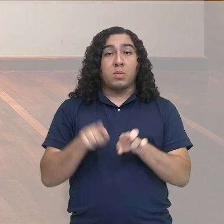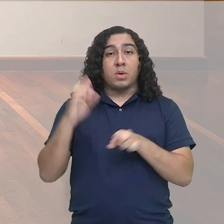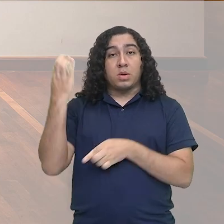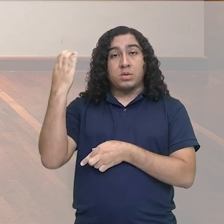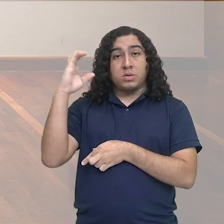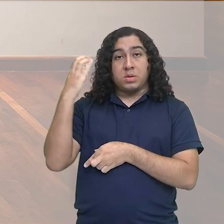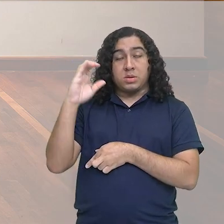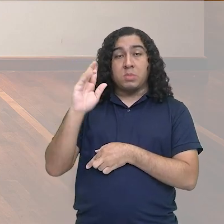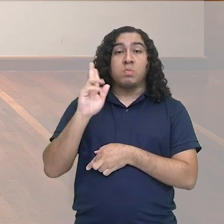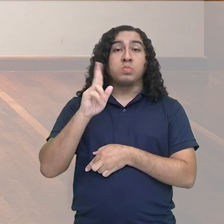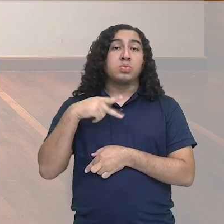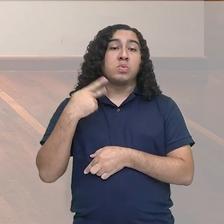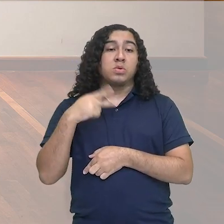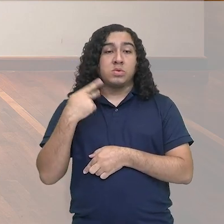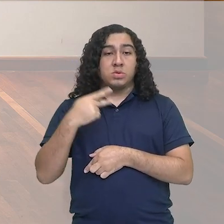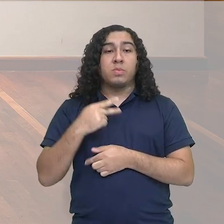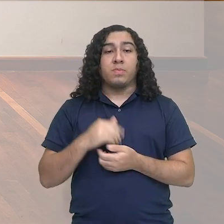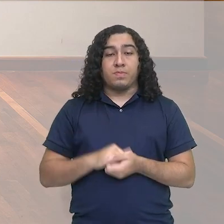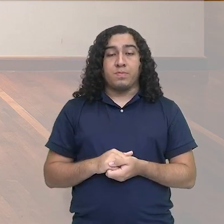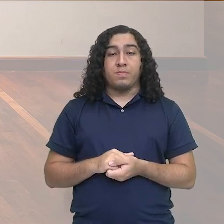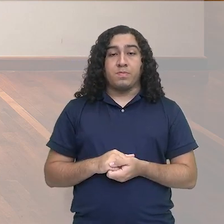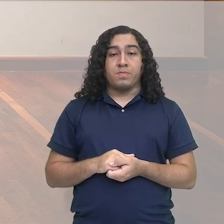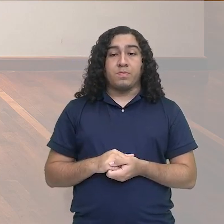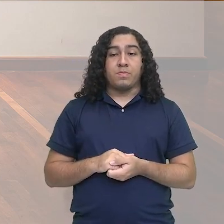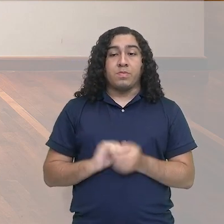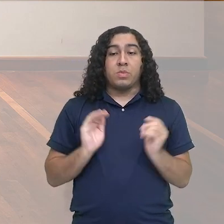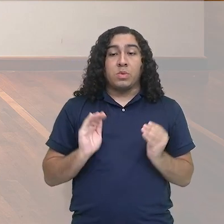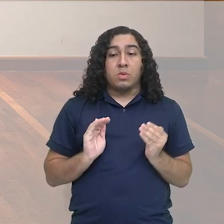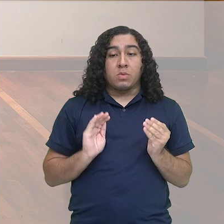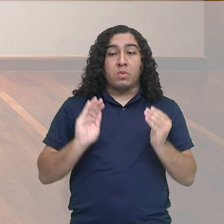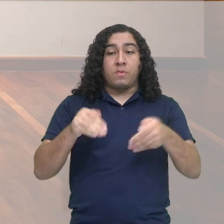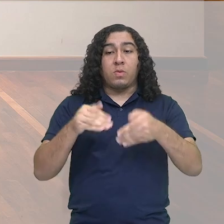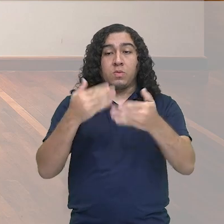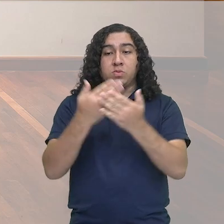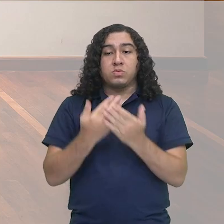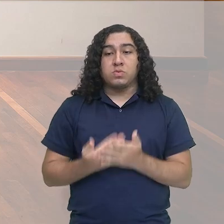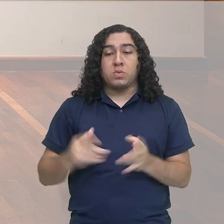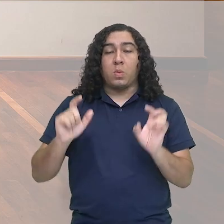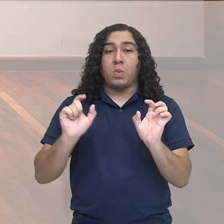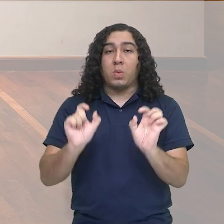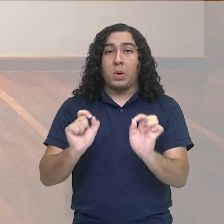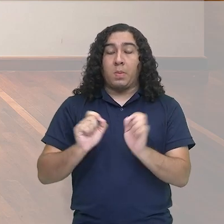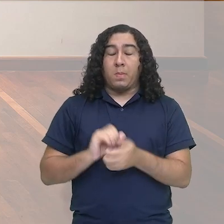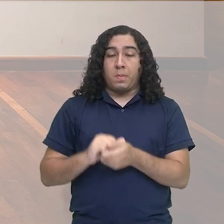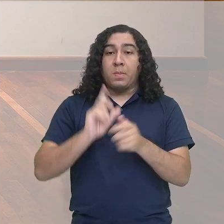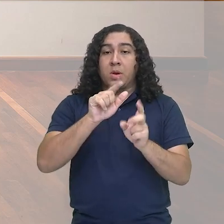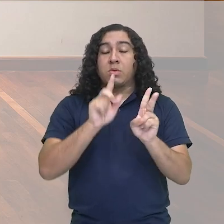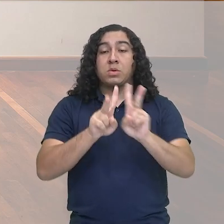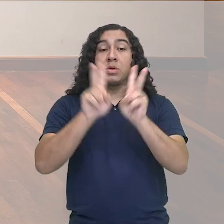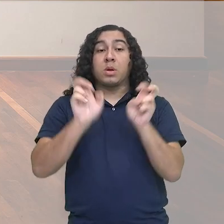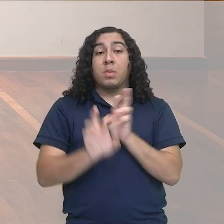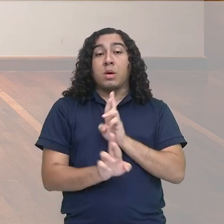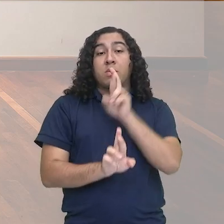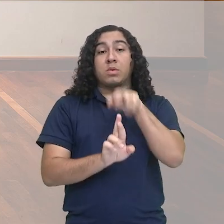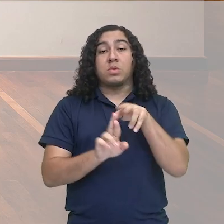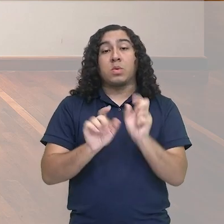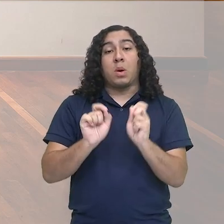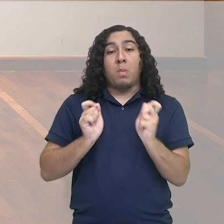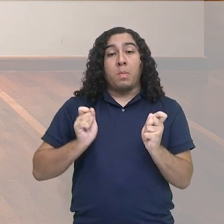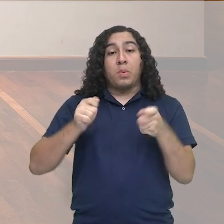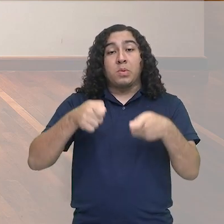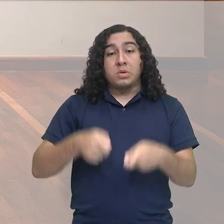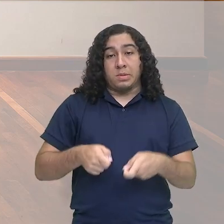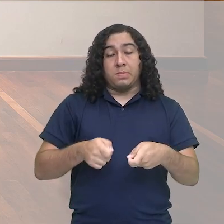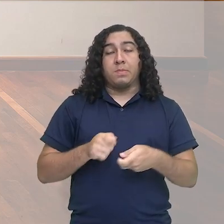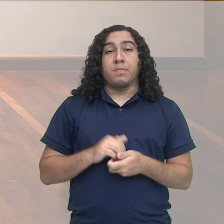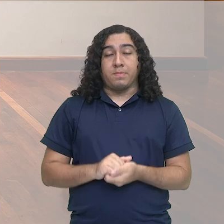política. A ciência política, ela dedica-se a estudar as questões relacionadas ao